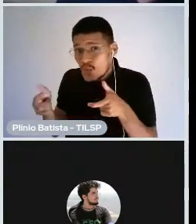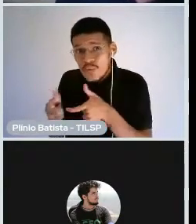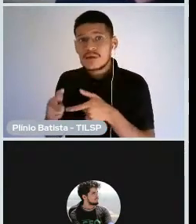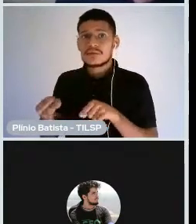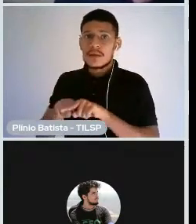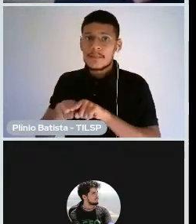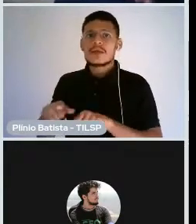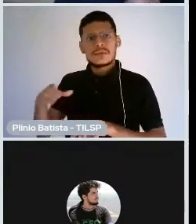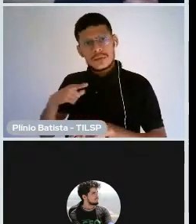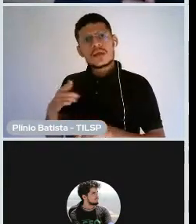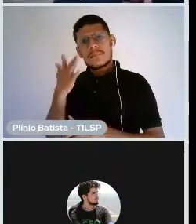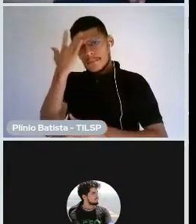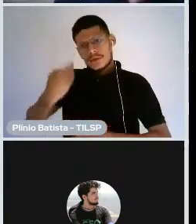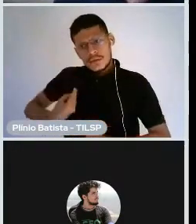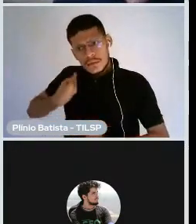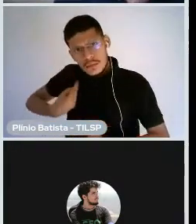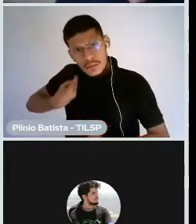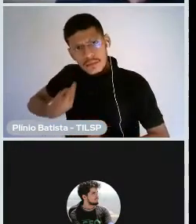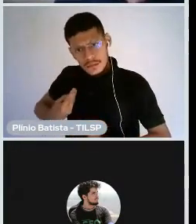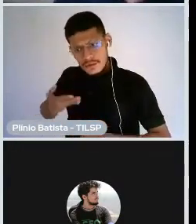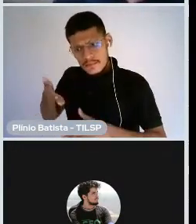populosos. Certo?